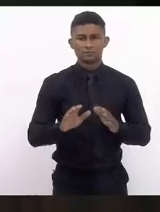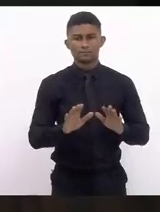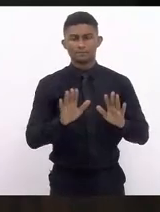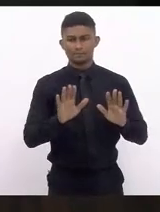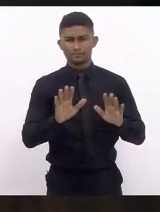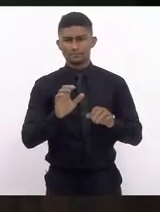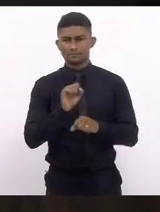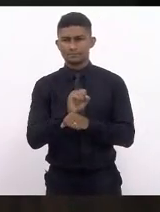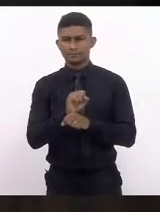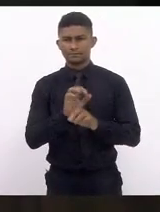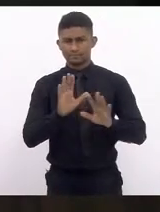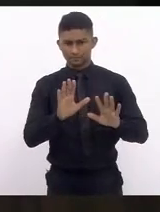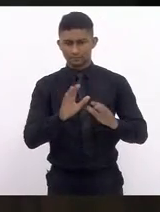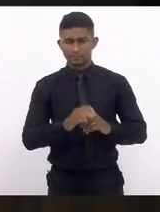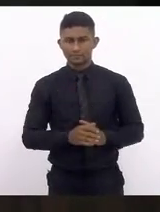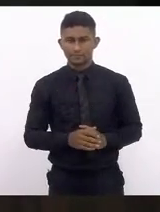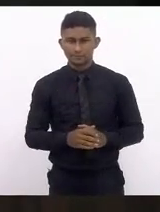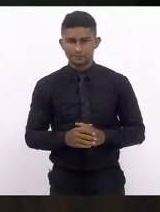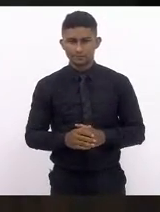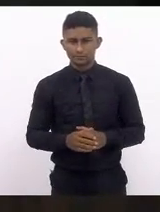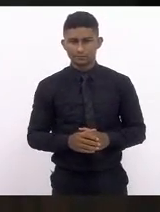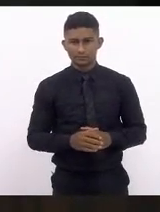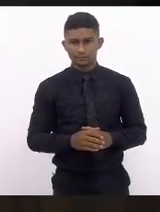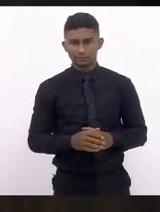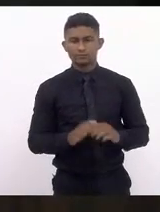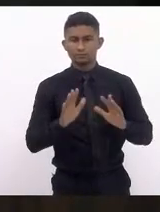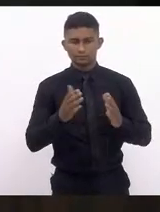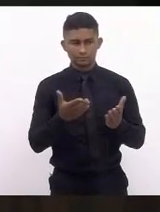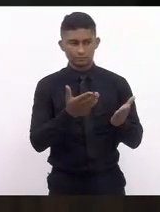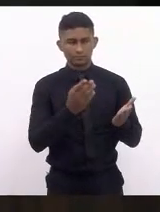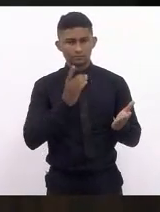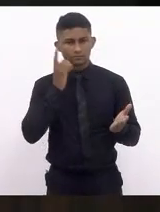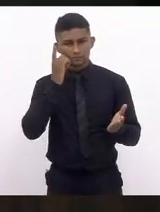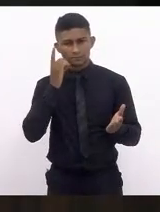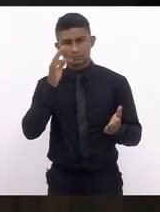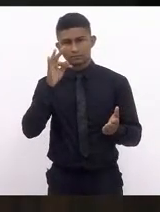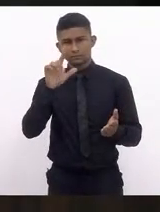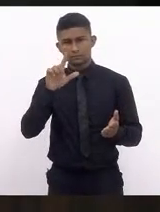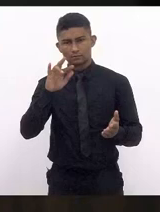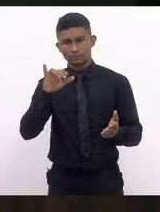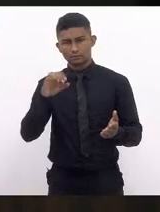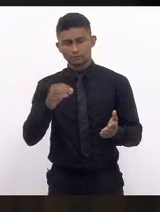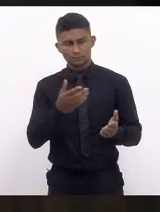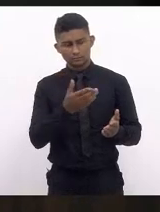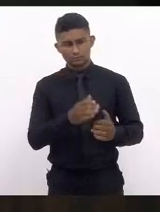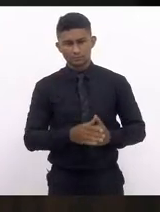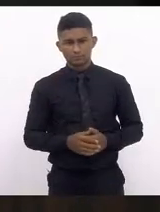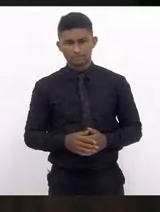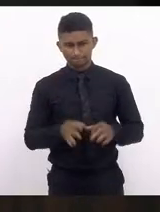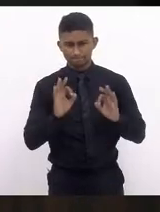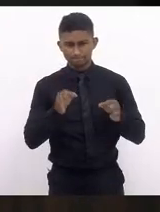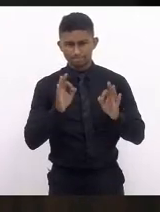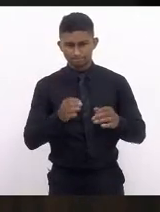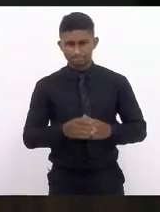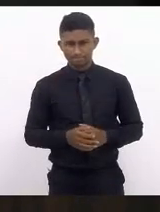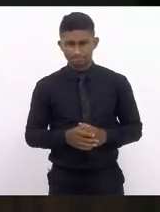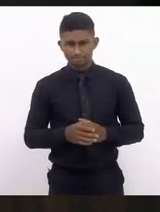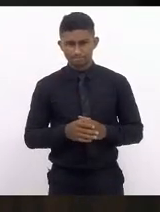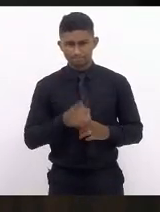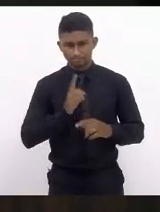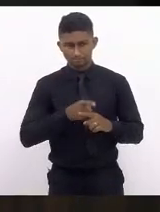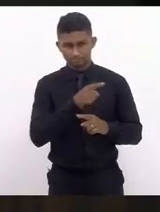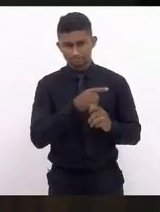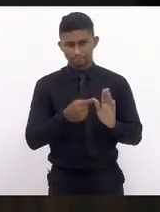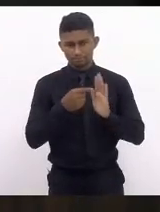aí vale para todo mundo eu vou passar a palavra o deputado Flávio vale para todo mundo porque ele não gostou